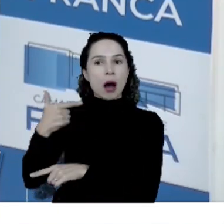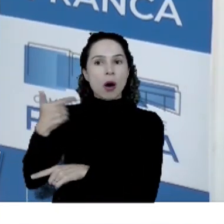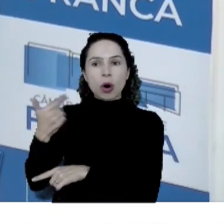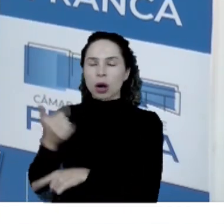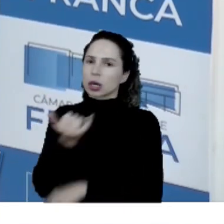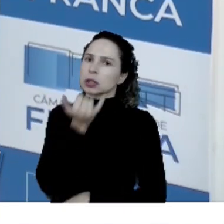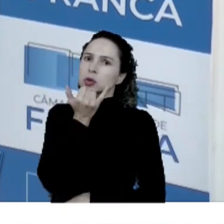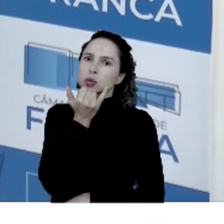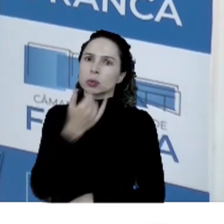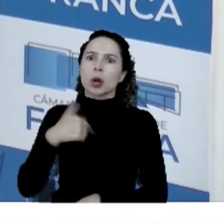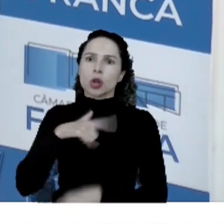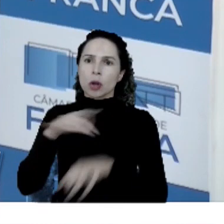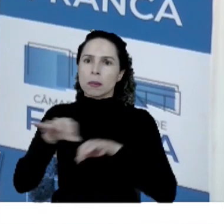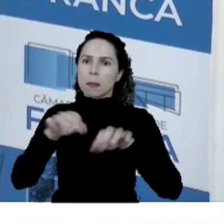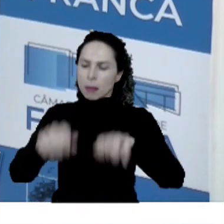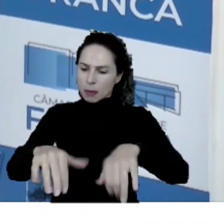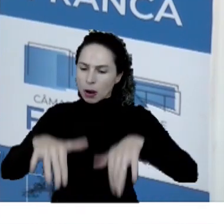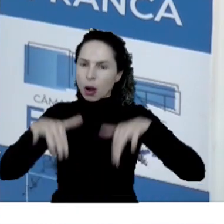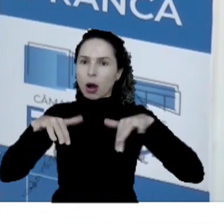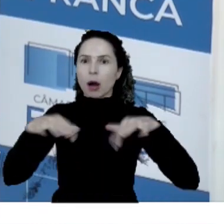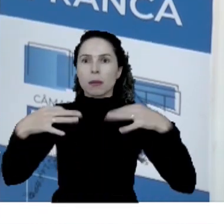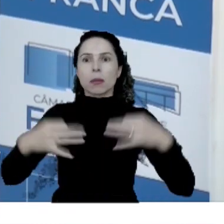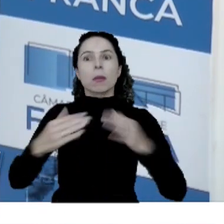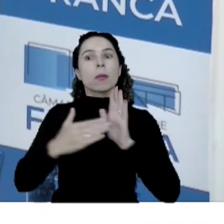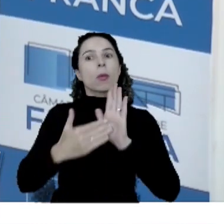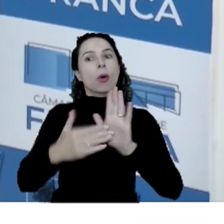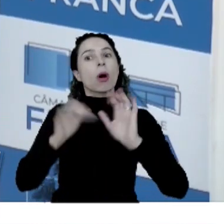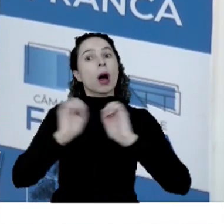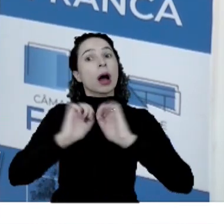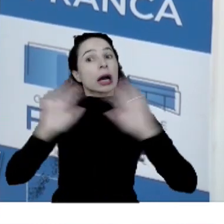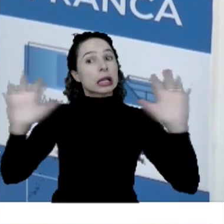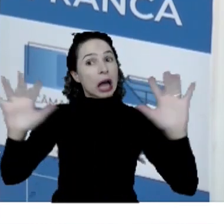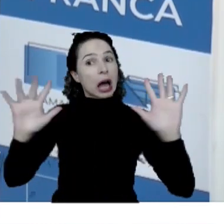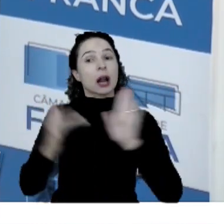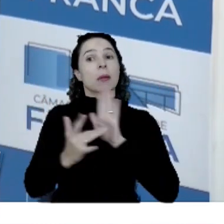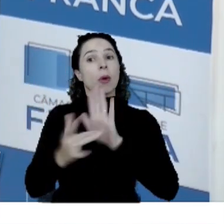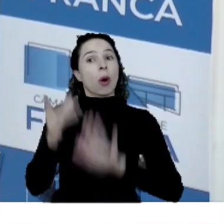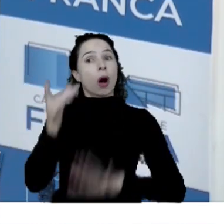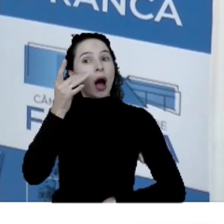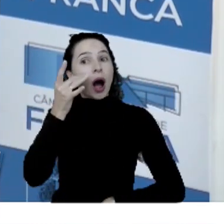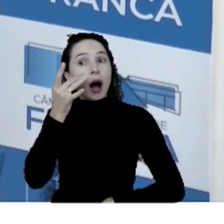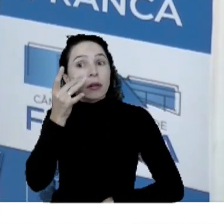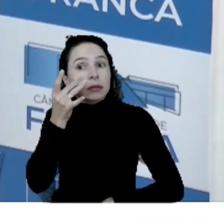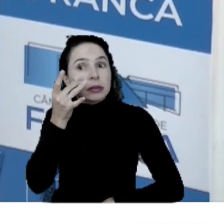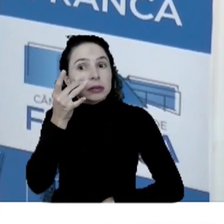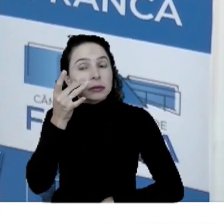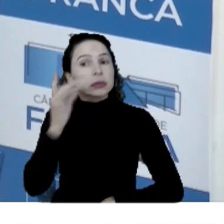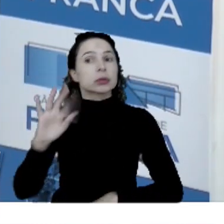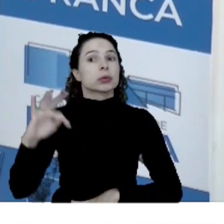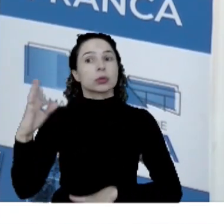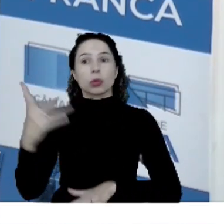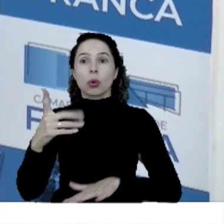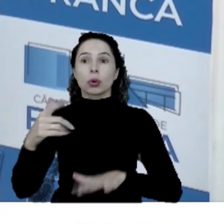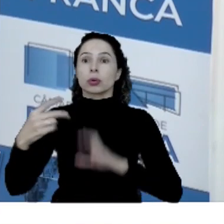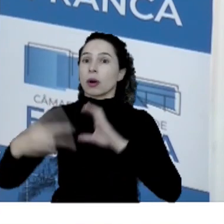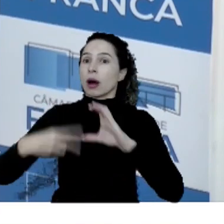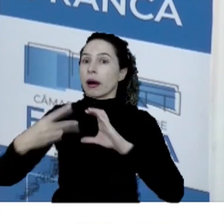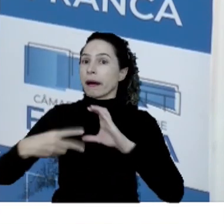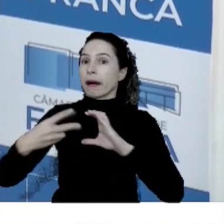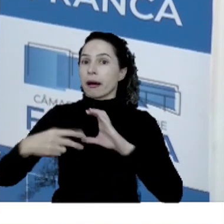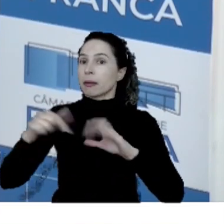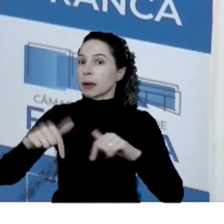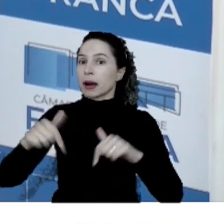uma audiência pública, transparente, transmitida ao vivo pelo canal da Câmara Municipal, pelas